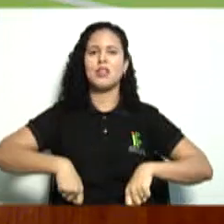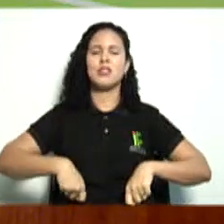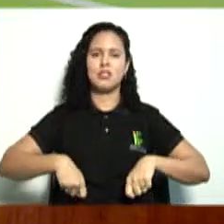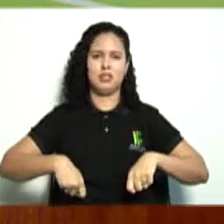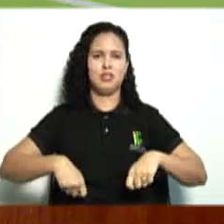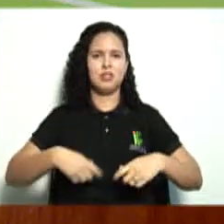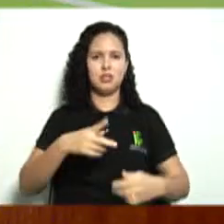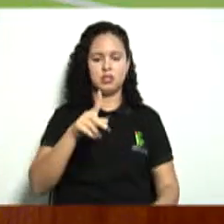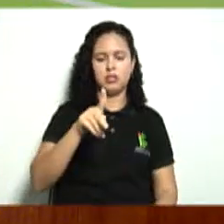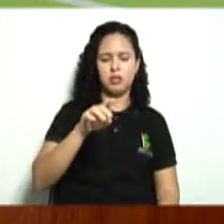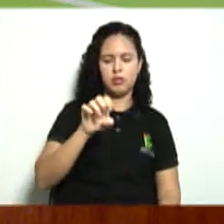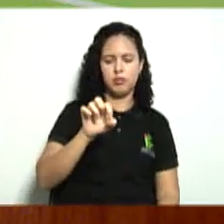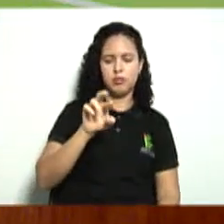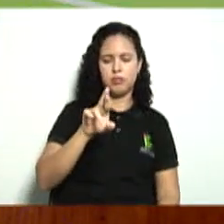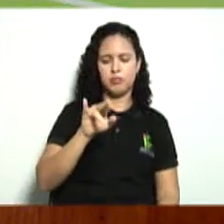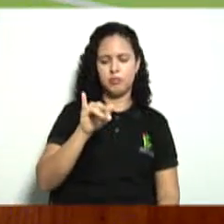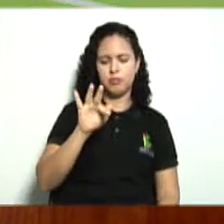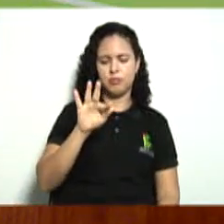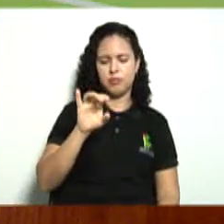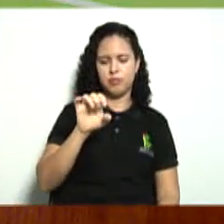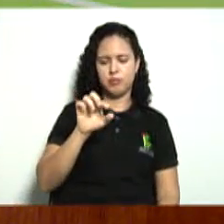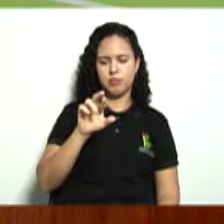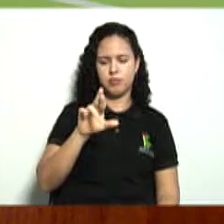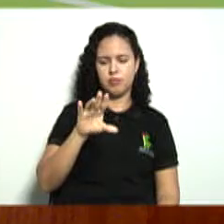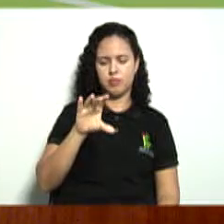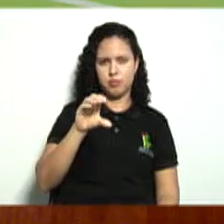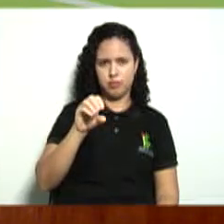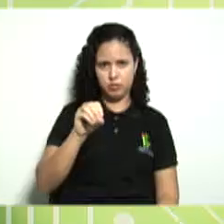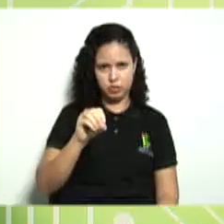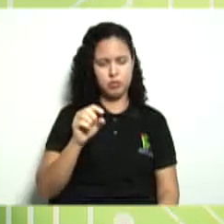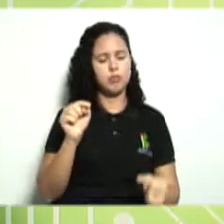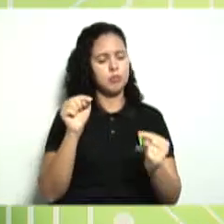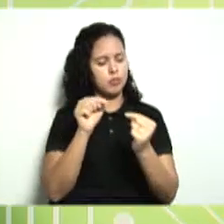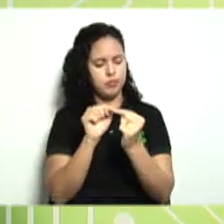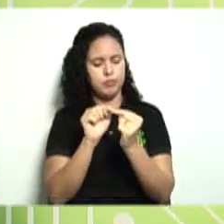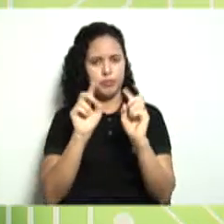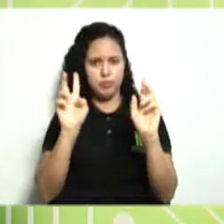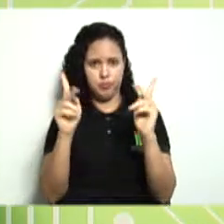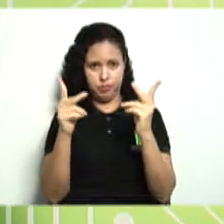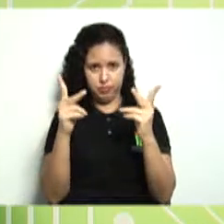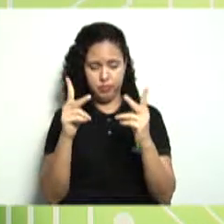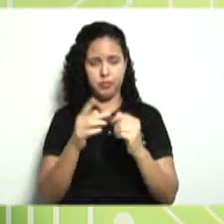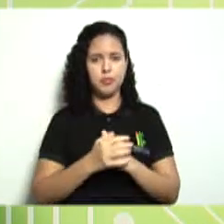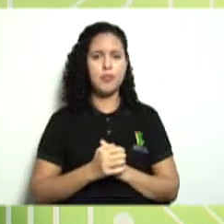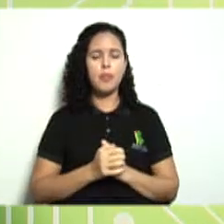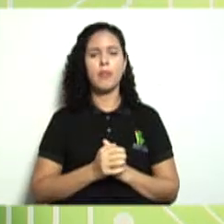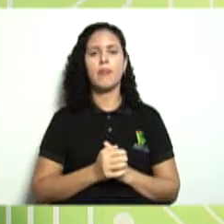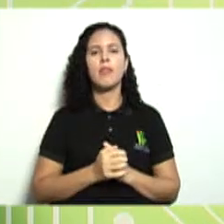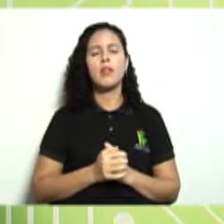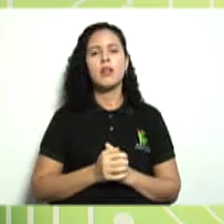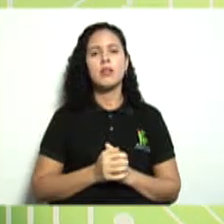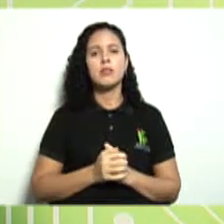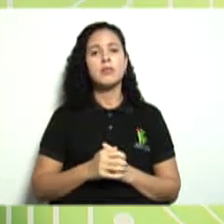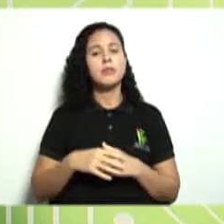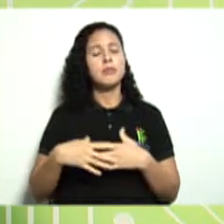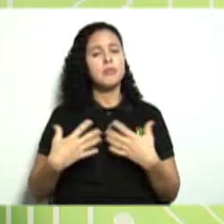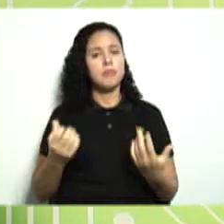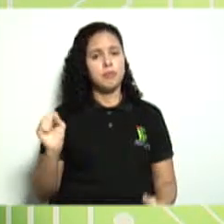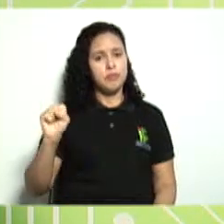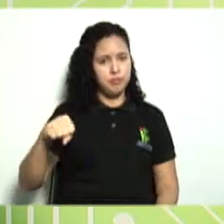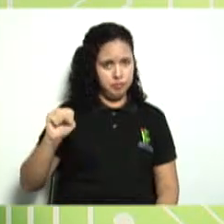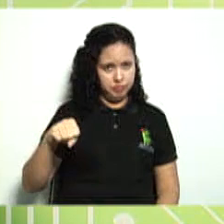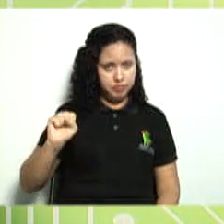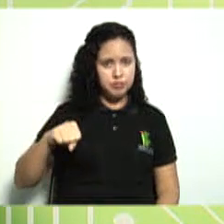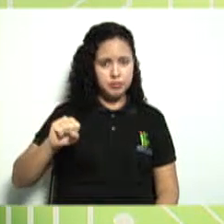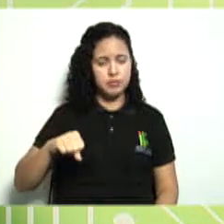hardwares e são formados por esses componentes que eu acabei de falar aí. Tá isso bom? mesmo. Então, assim, o professor Saulo já